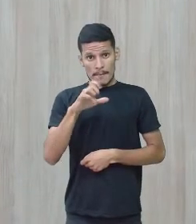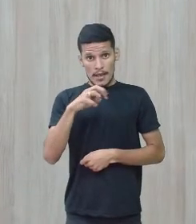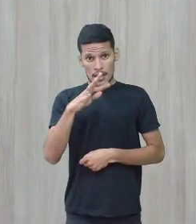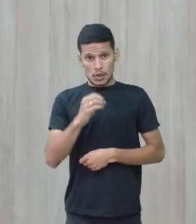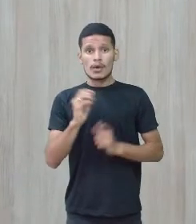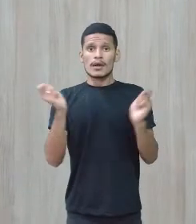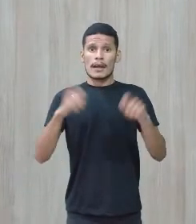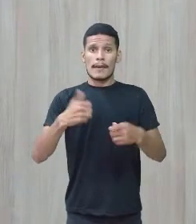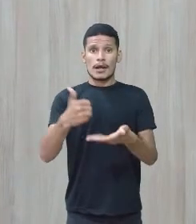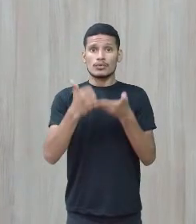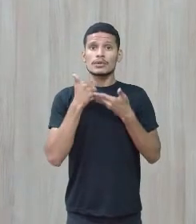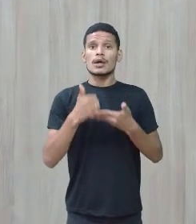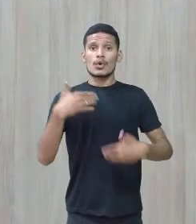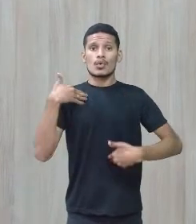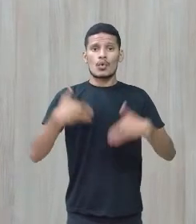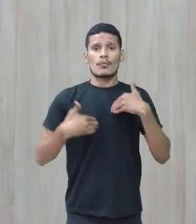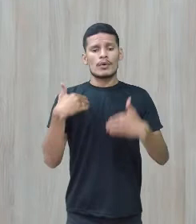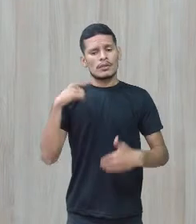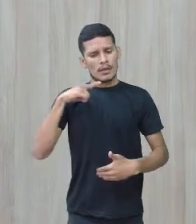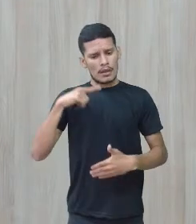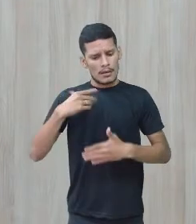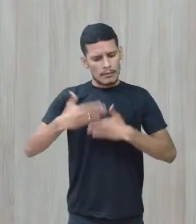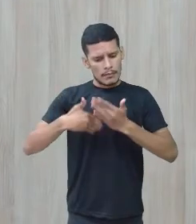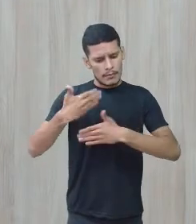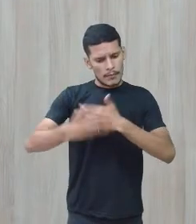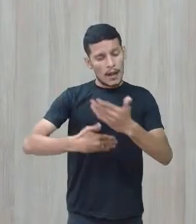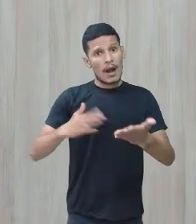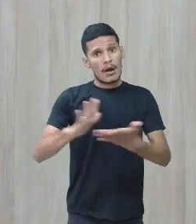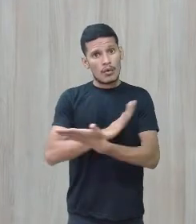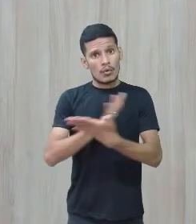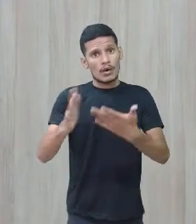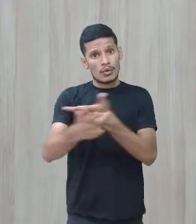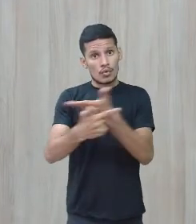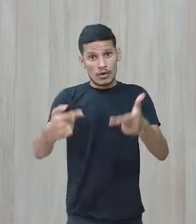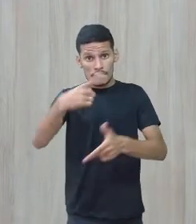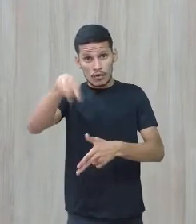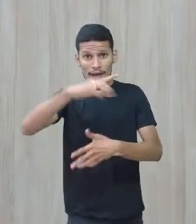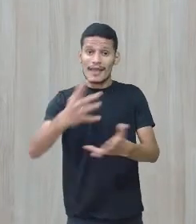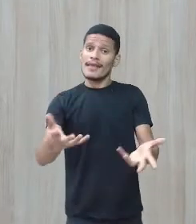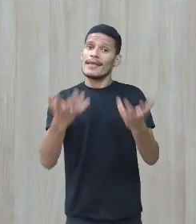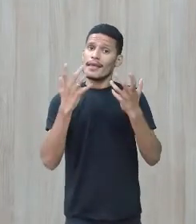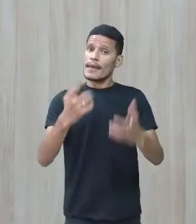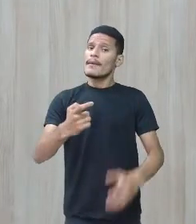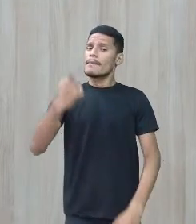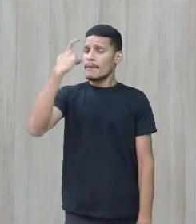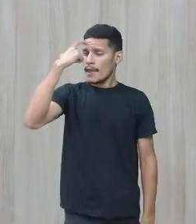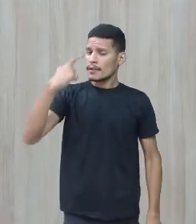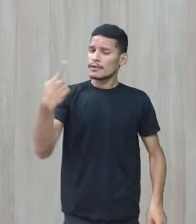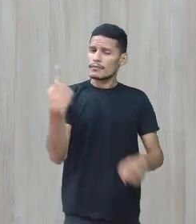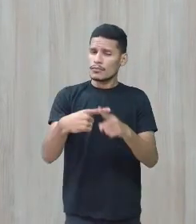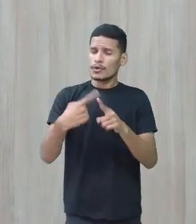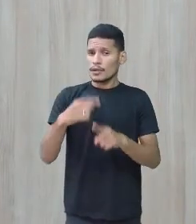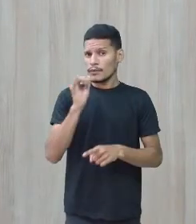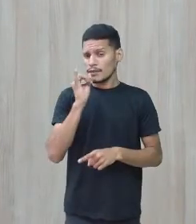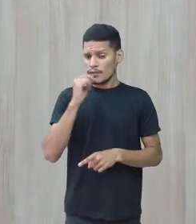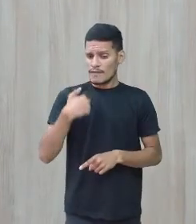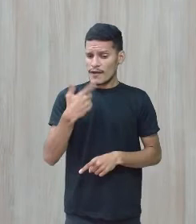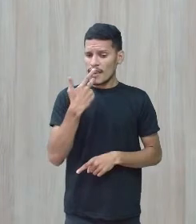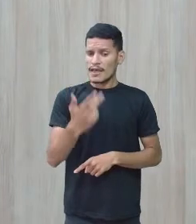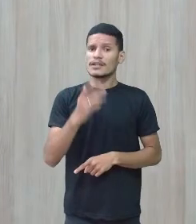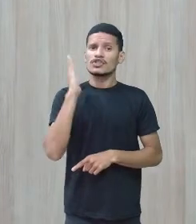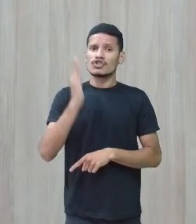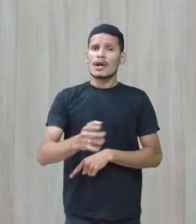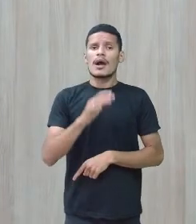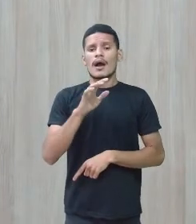corpo ele tenha uma progressão de algo que você quer. Agora, pense bem, por quê? Estou falando aqui de suplementação,